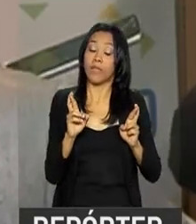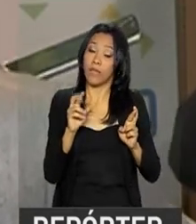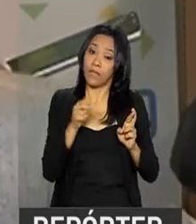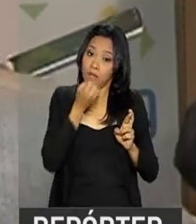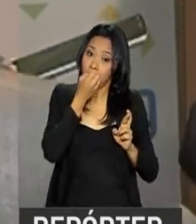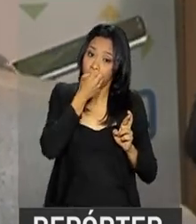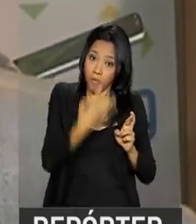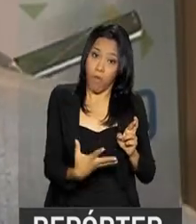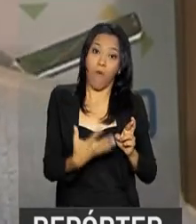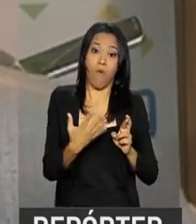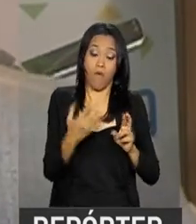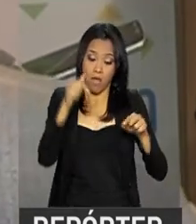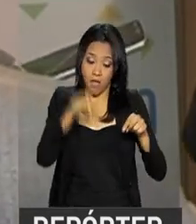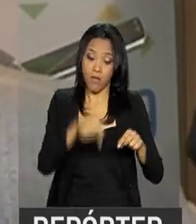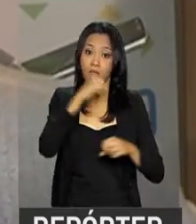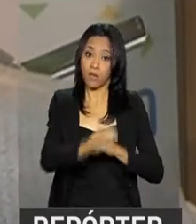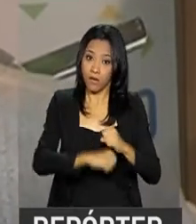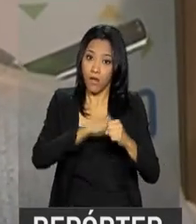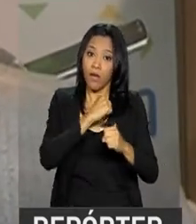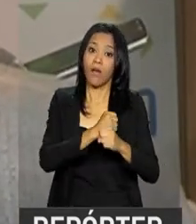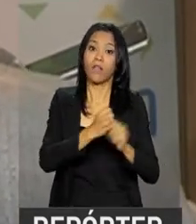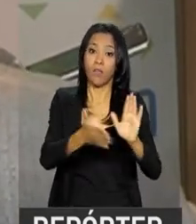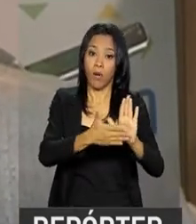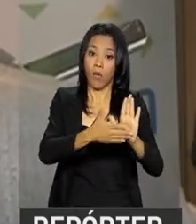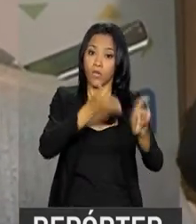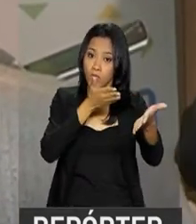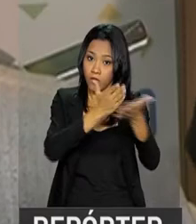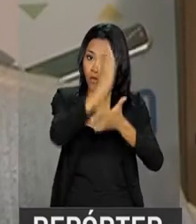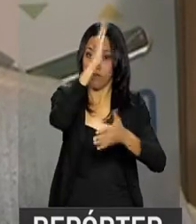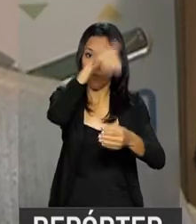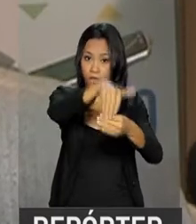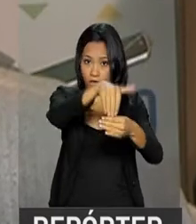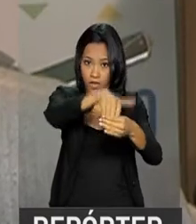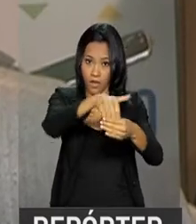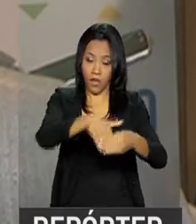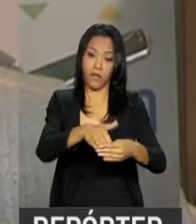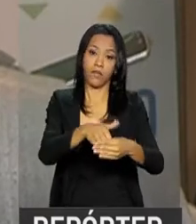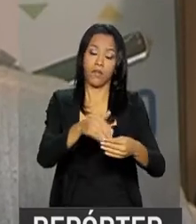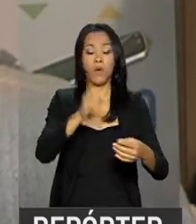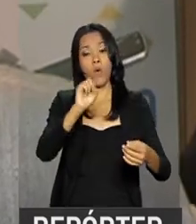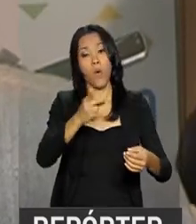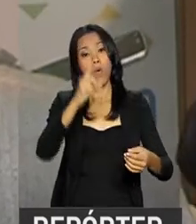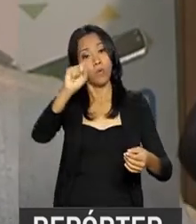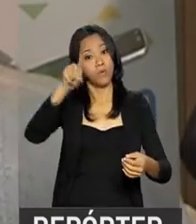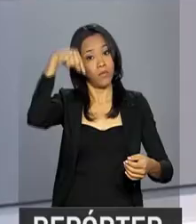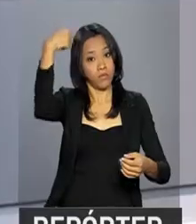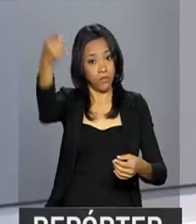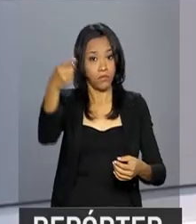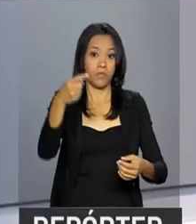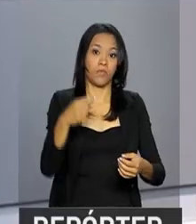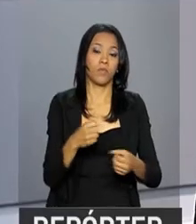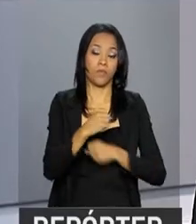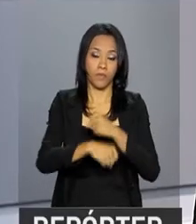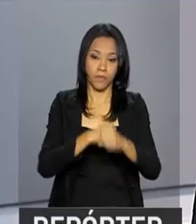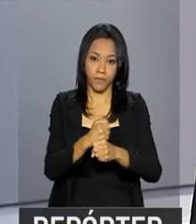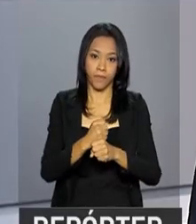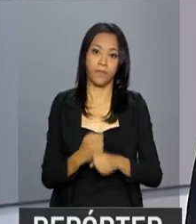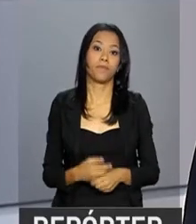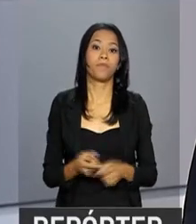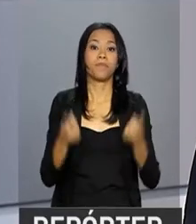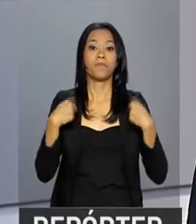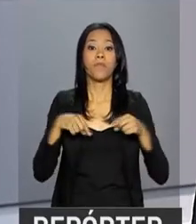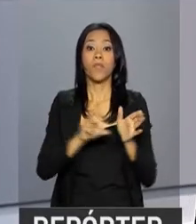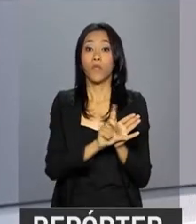boa postura de ser votado este ano o workshop menor no início da prova legislador e pelo